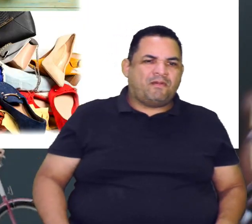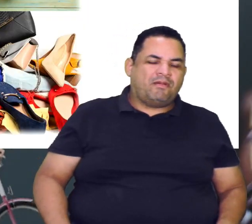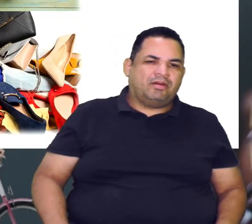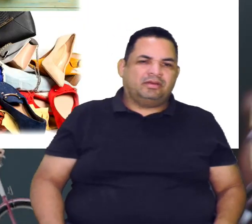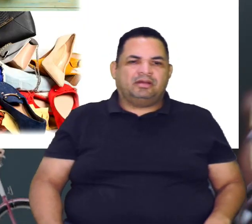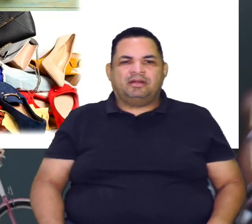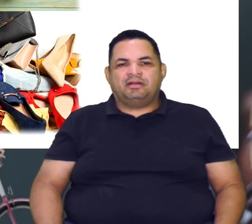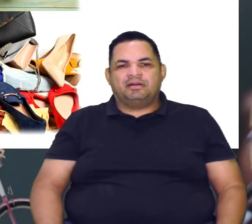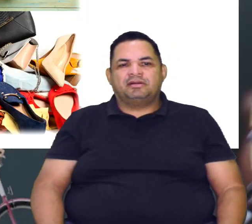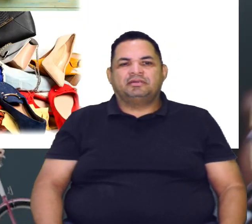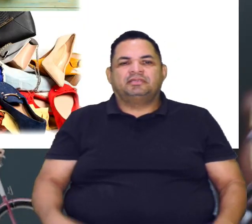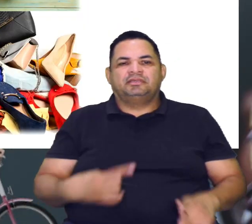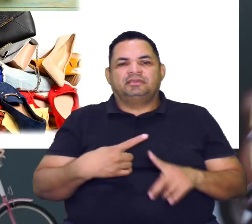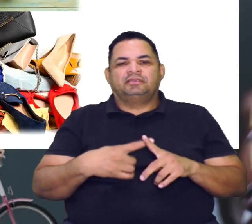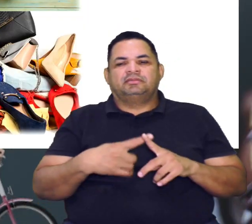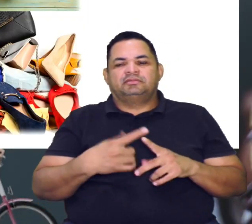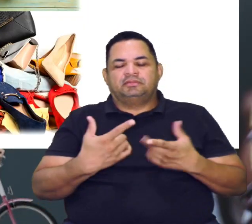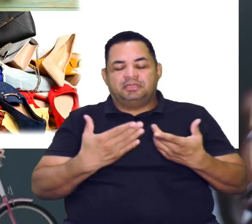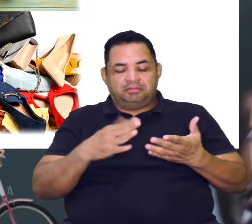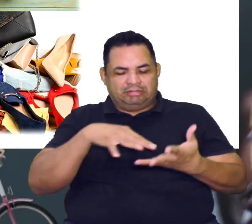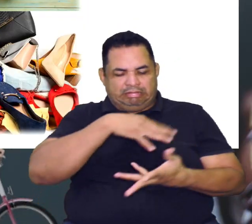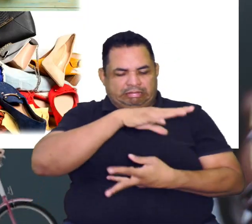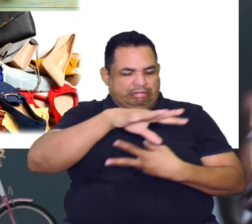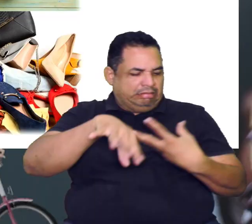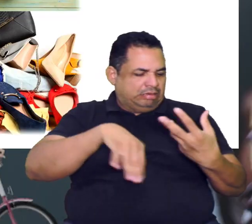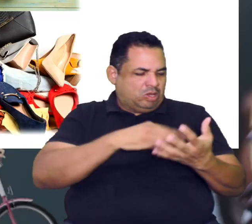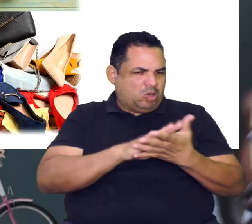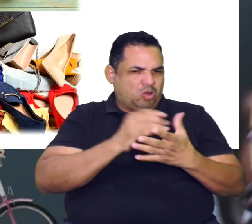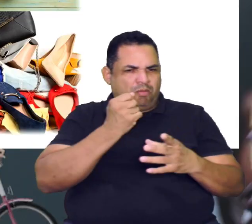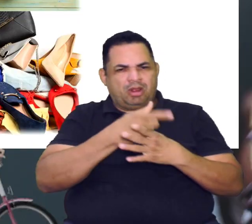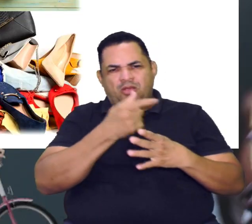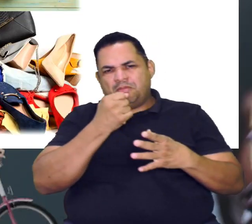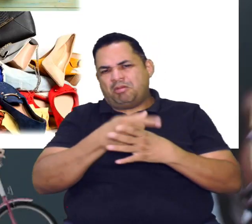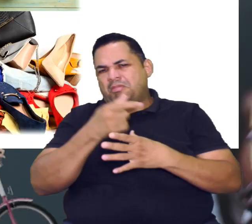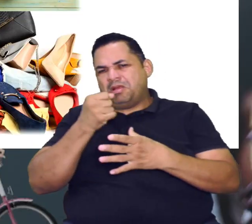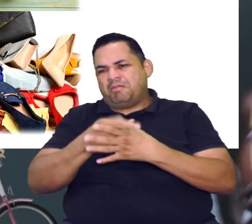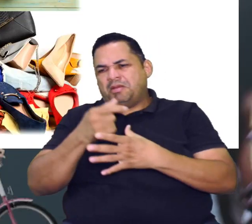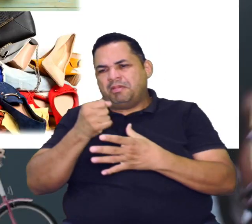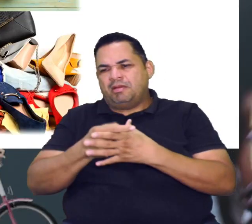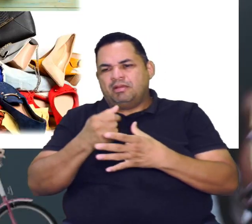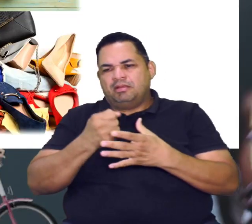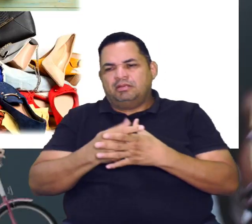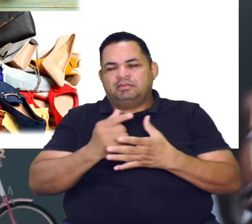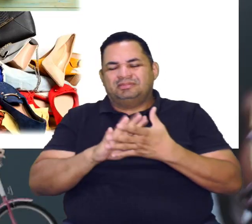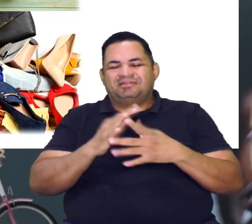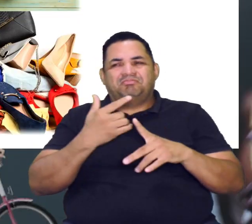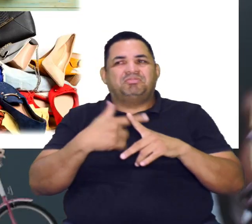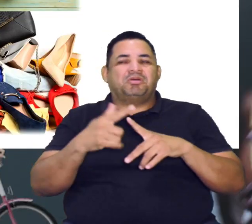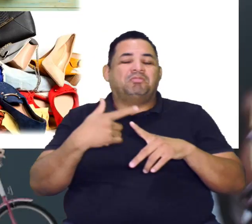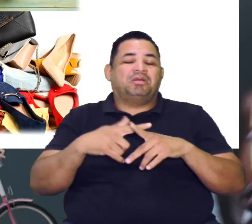uma doença, né? Porque a pessoa fica envolta naquele ali, no consumir, e isso é um